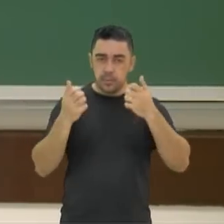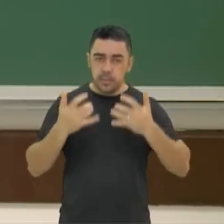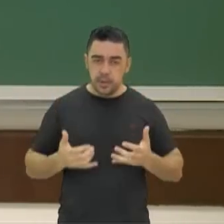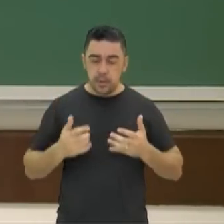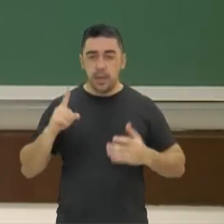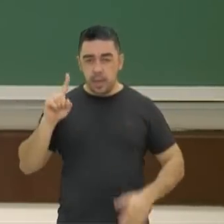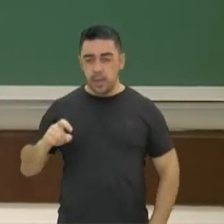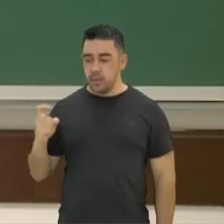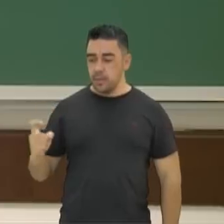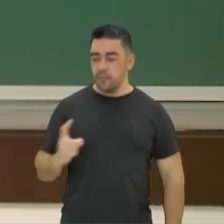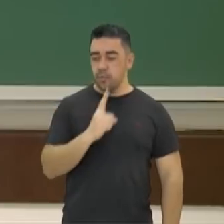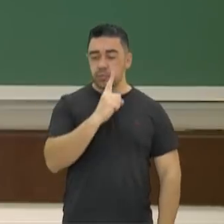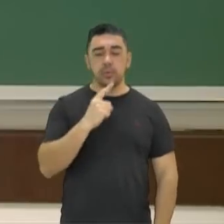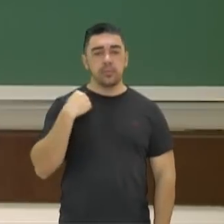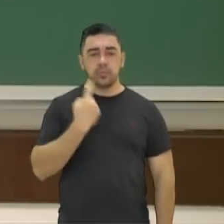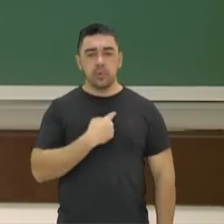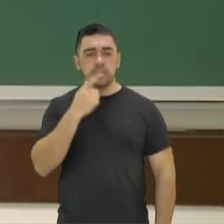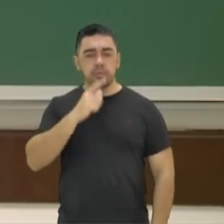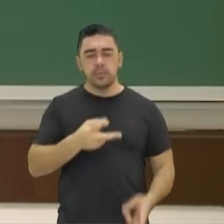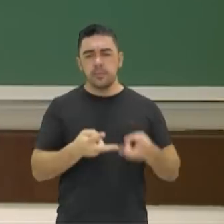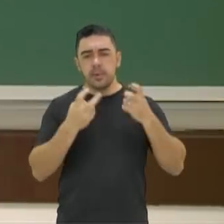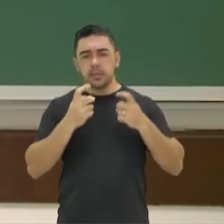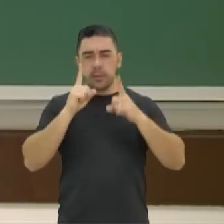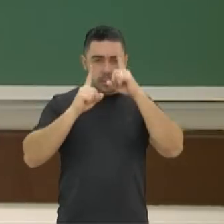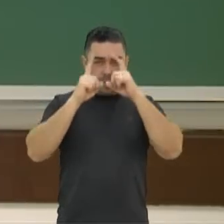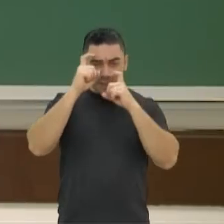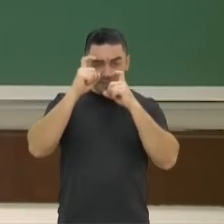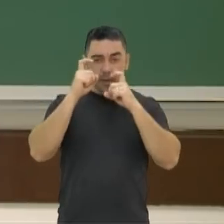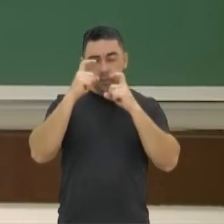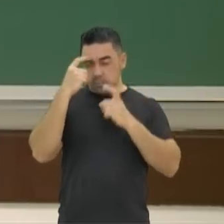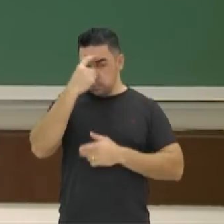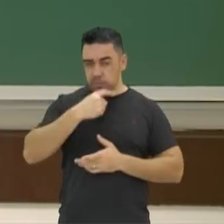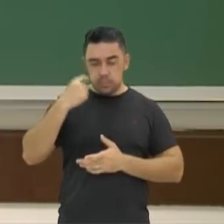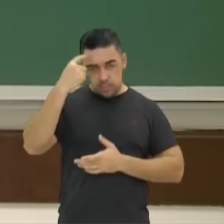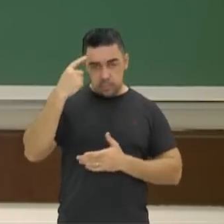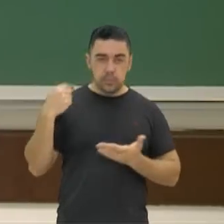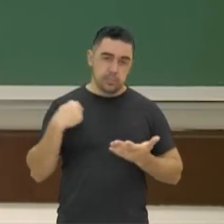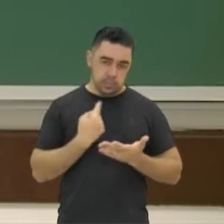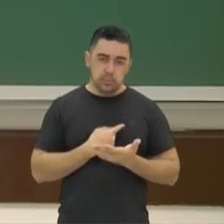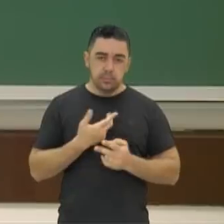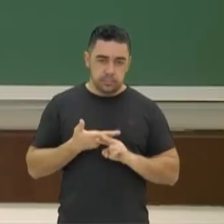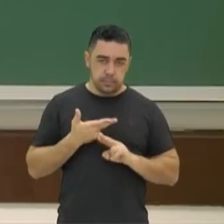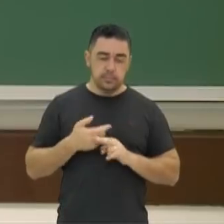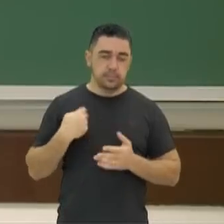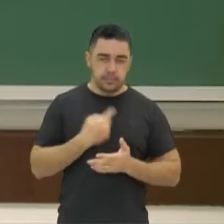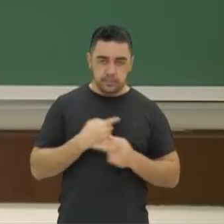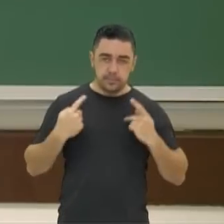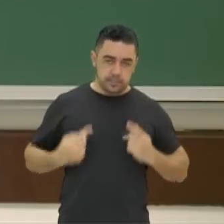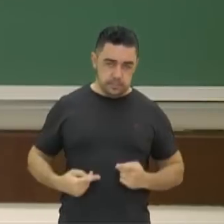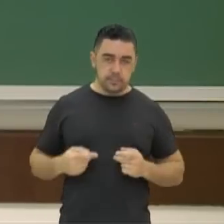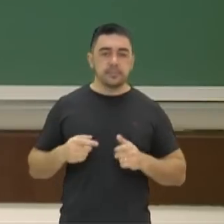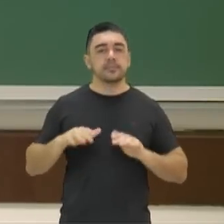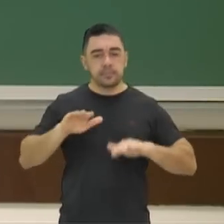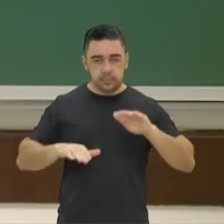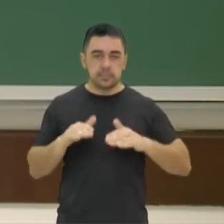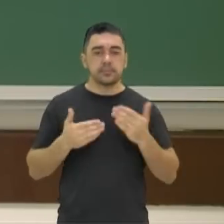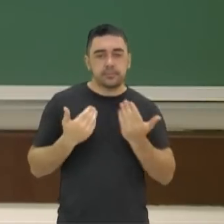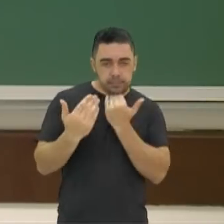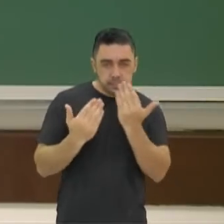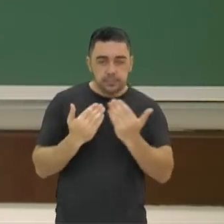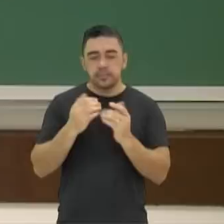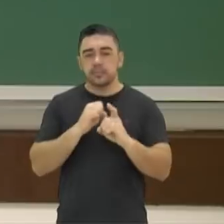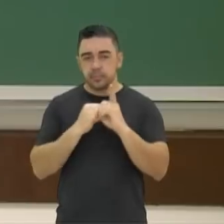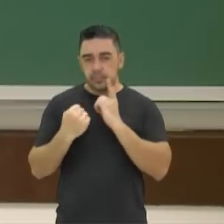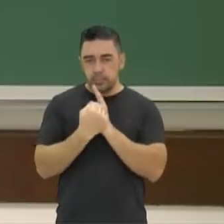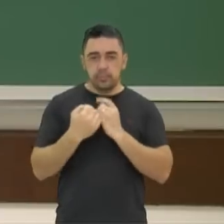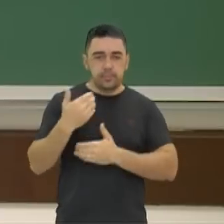uma evolução para a gente conseguir lidar, entender expressões faciais, já que a nossa espécie depende dessas relações sociais que ela